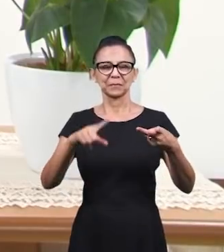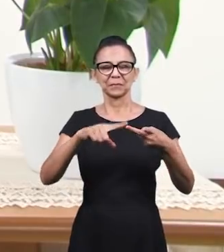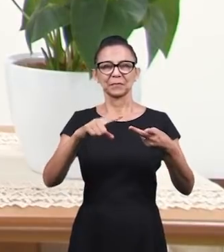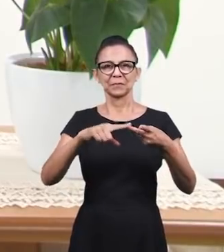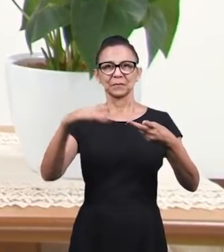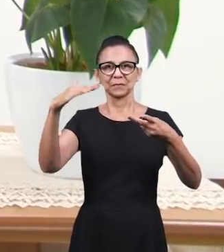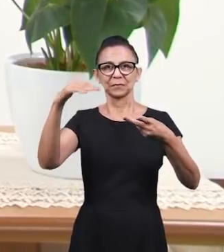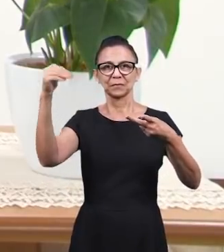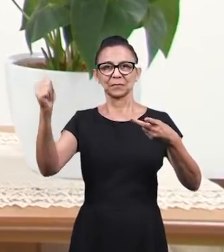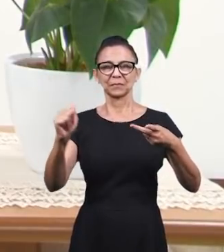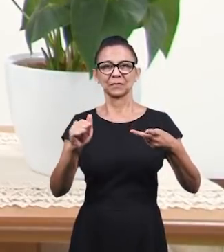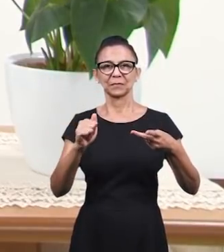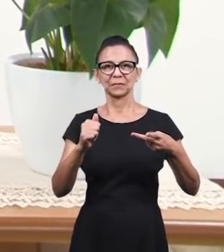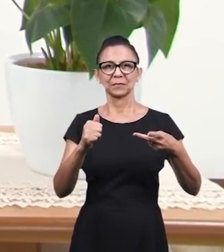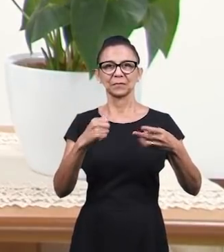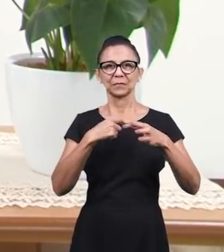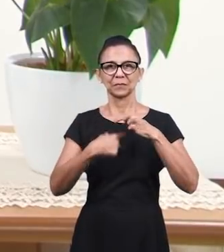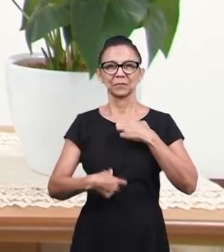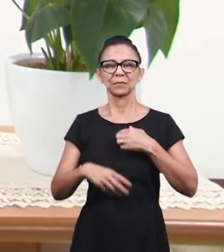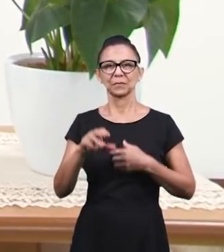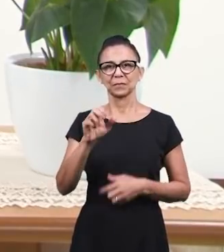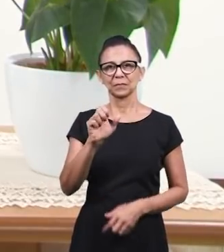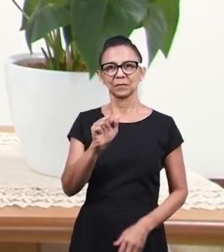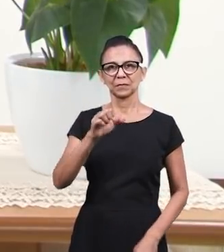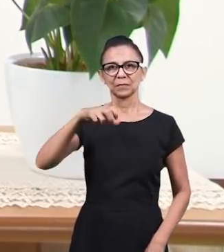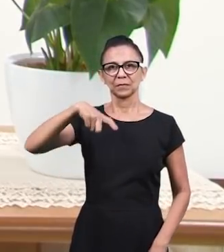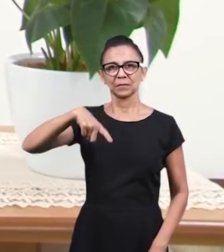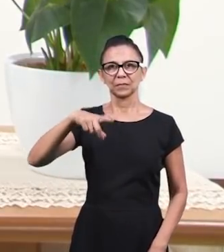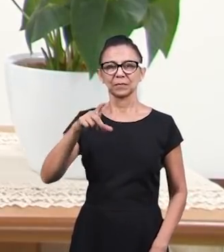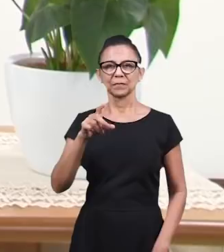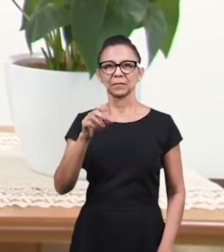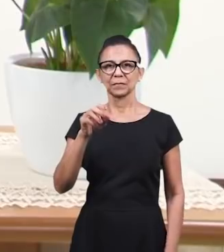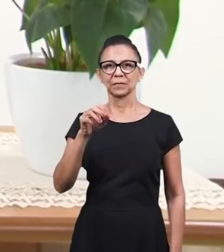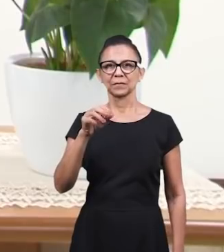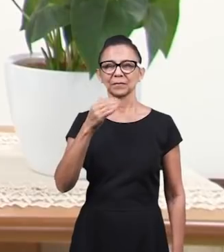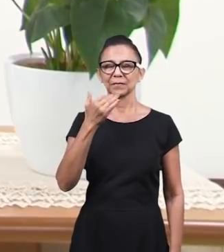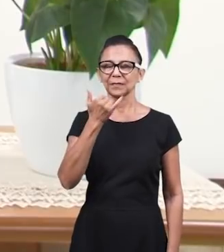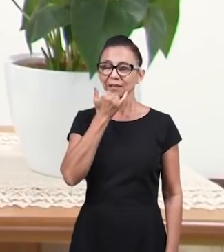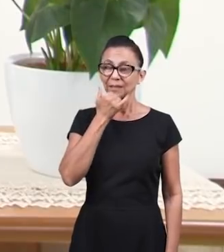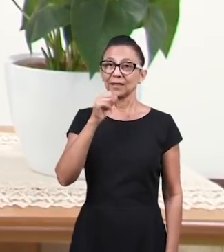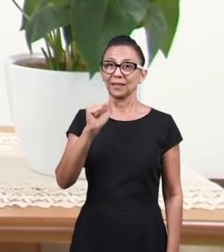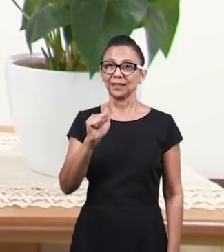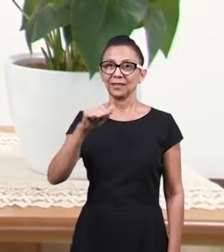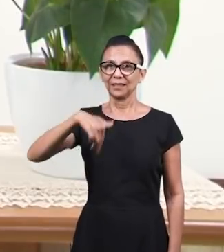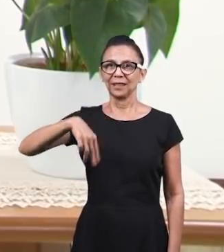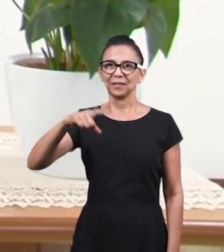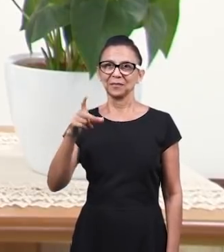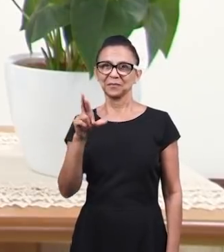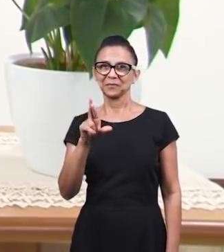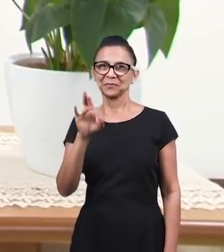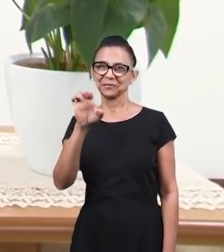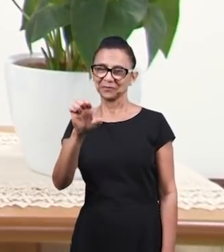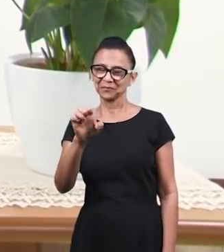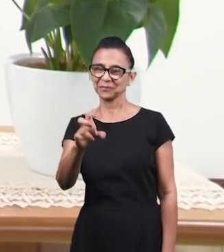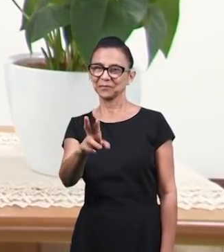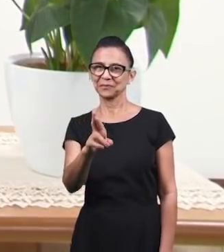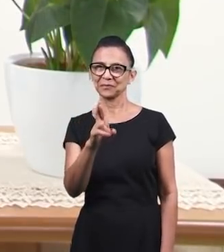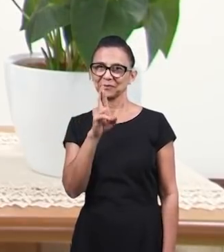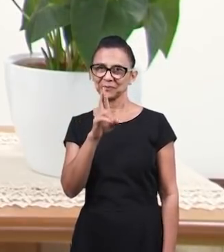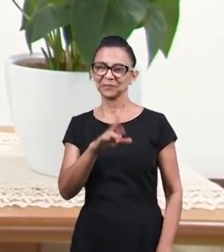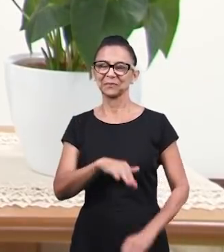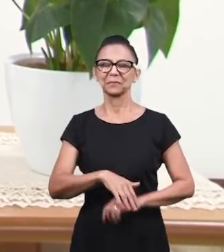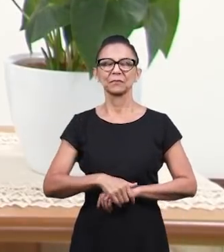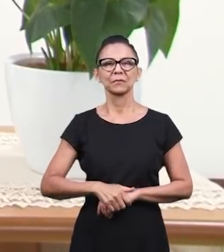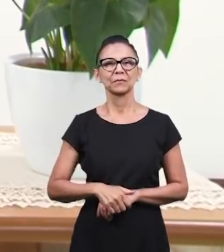obreiro André Aparecido Neves Viana, do bairro Pantanal, Frei Inocêncio, Minas Gerais. O pastor é o pastor José